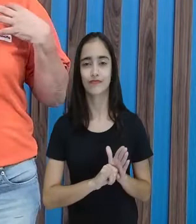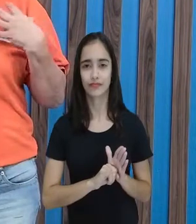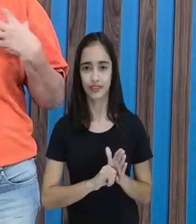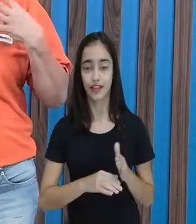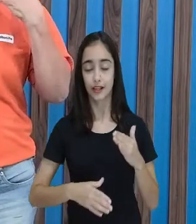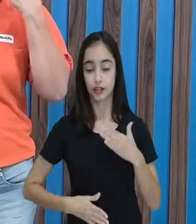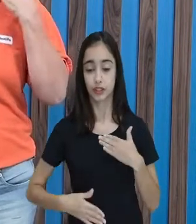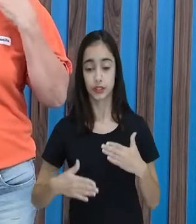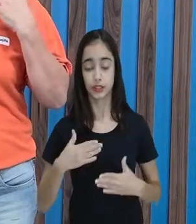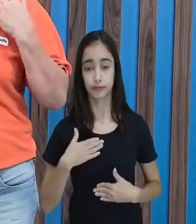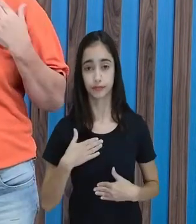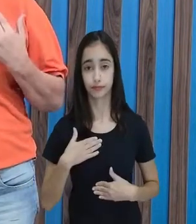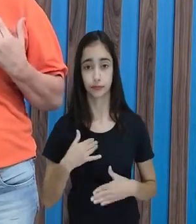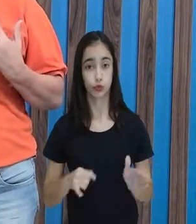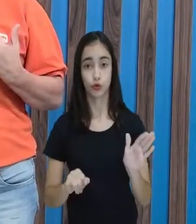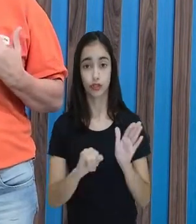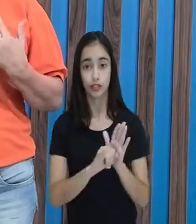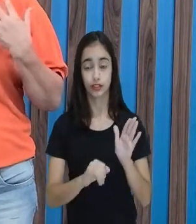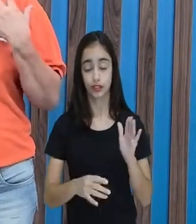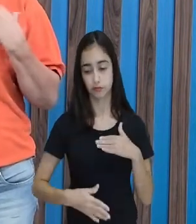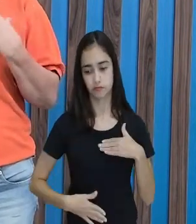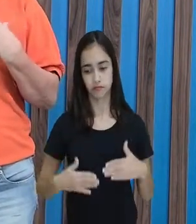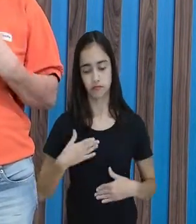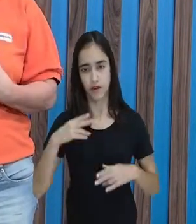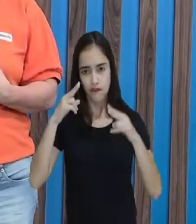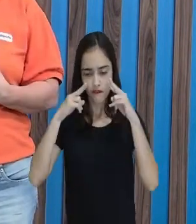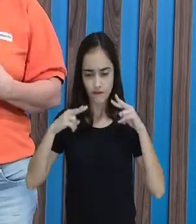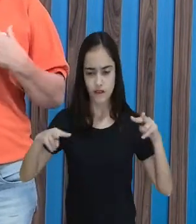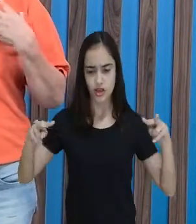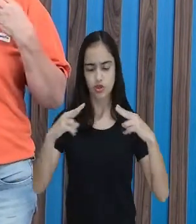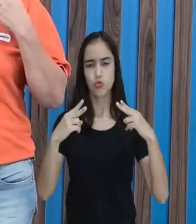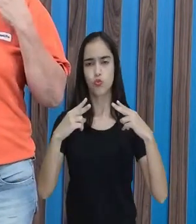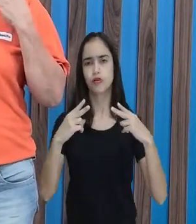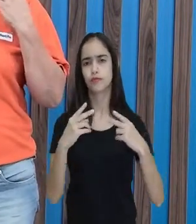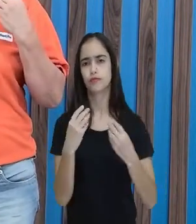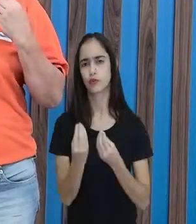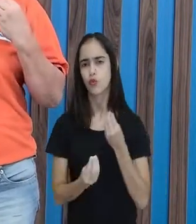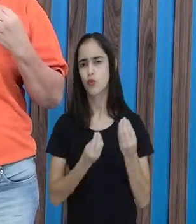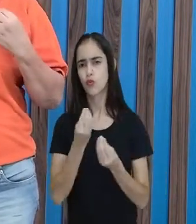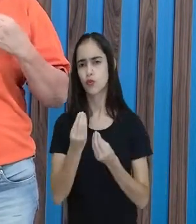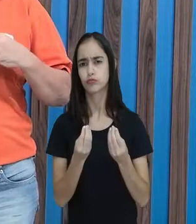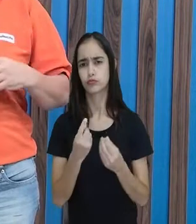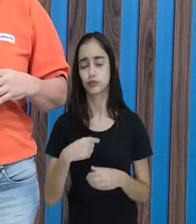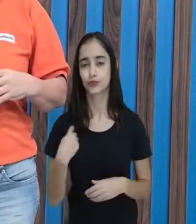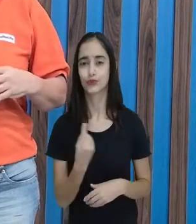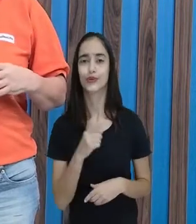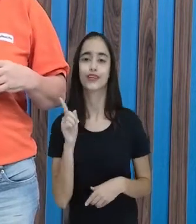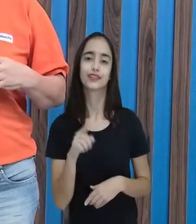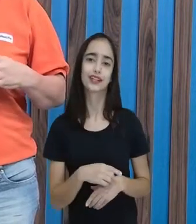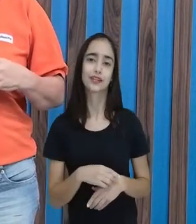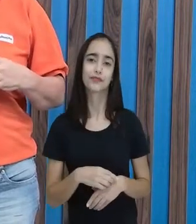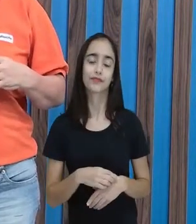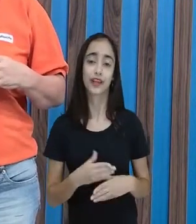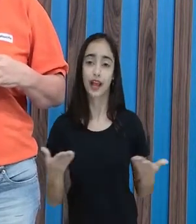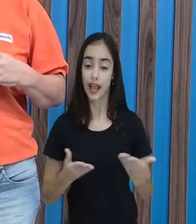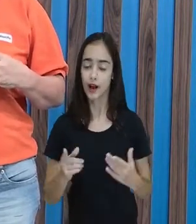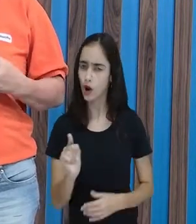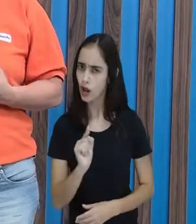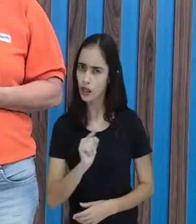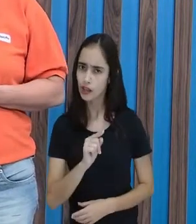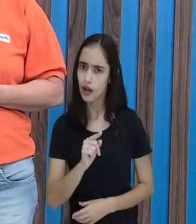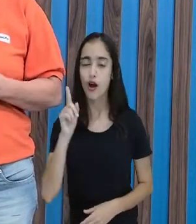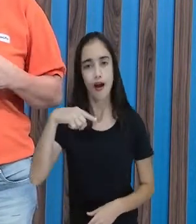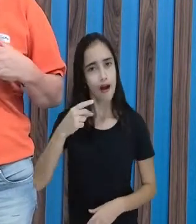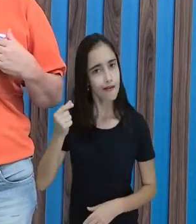identidade física, visual, é quem a gente é. Isso não é de agora, gente. Isso é lá, ó, dos